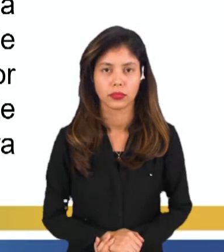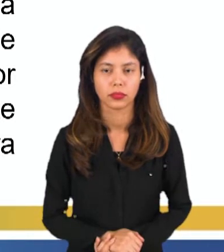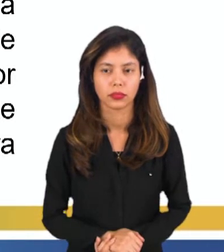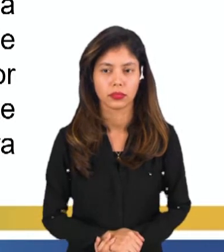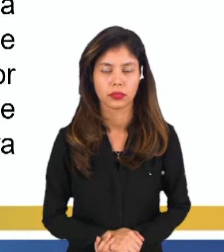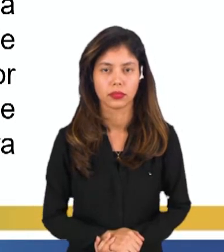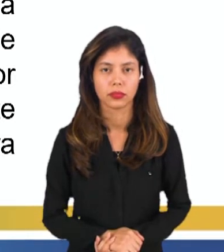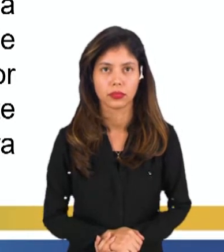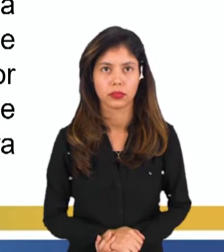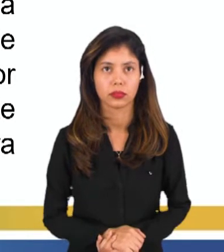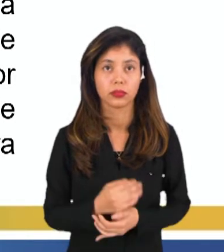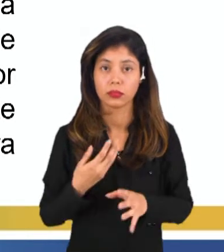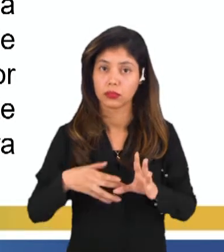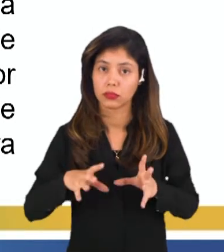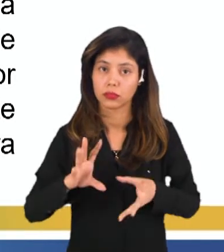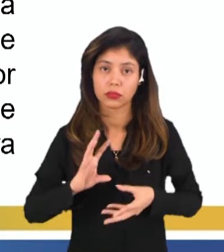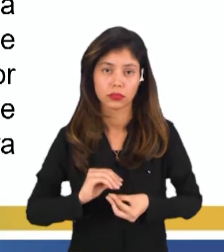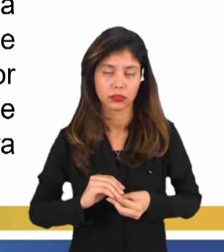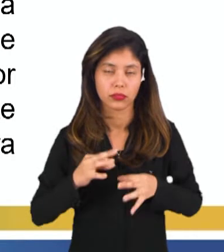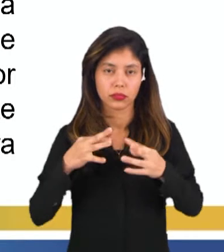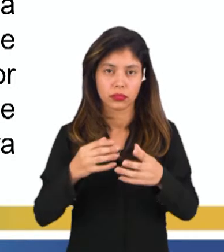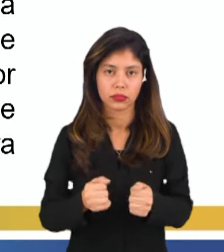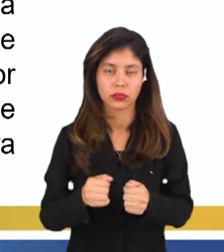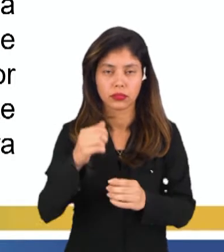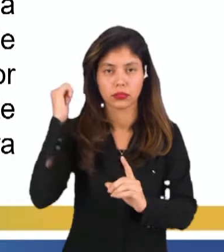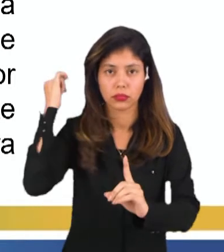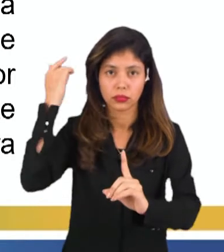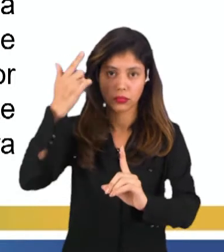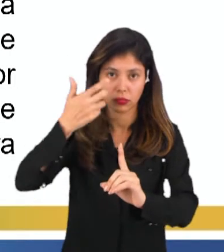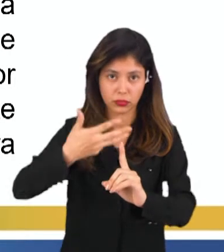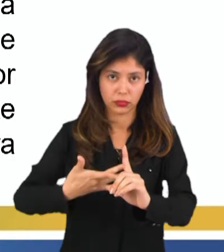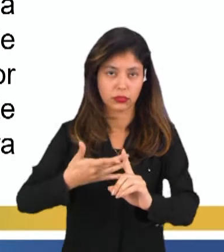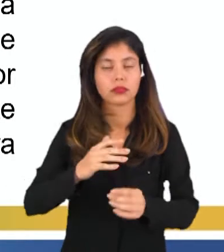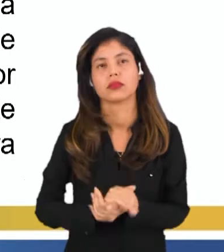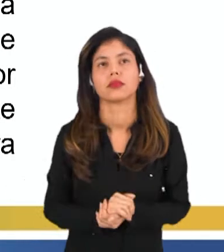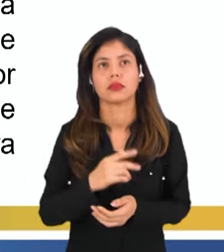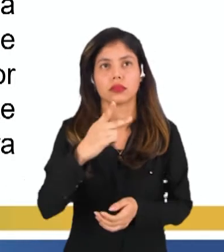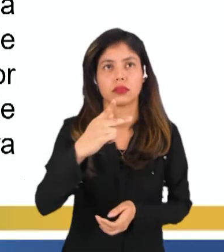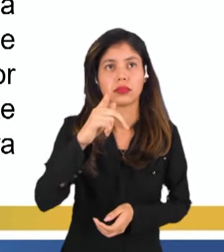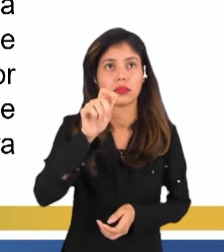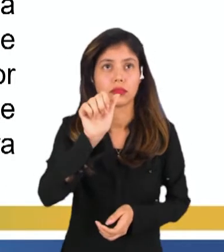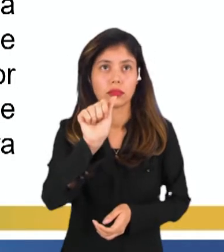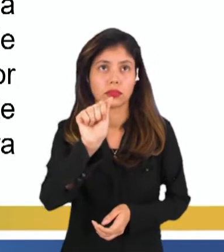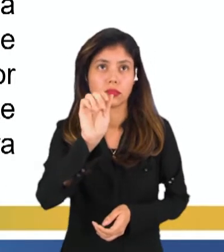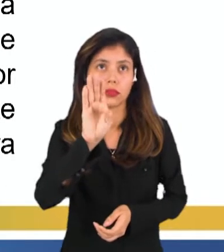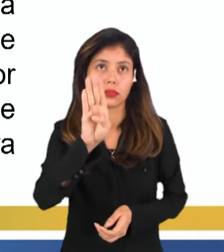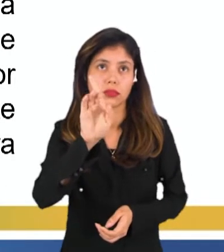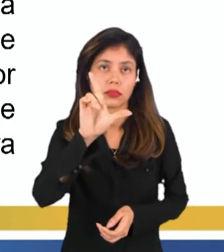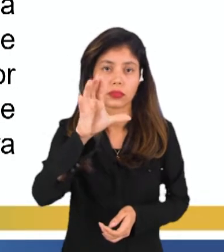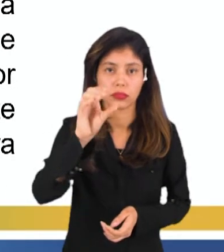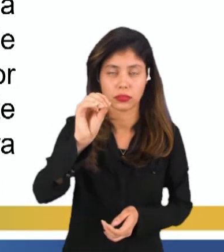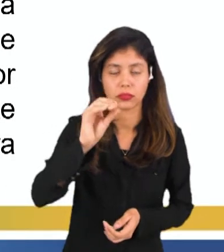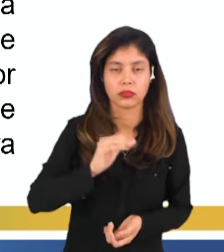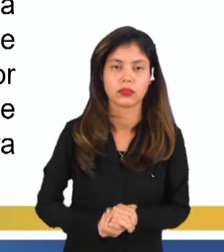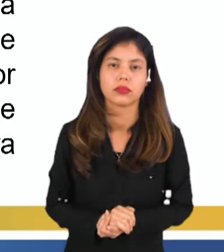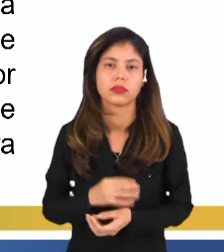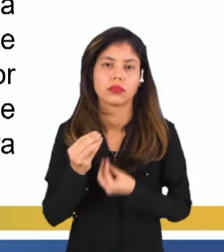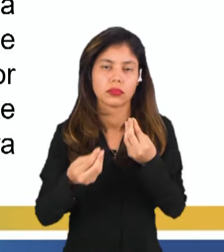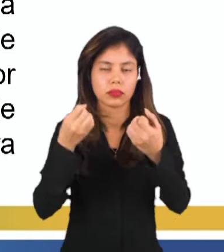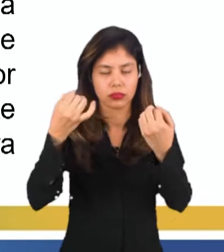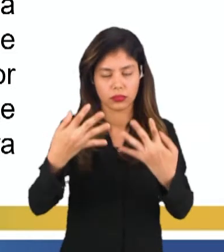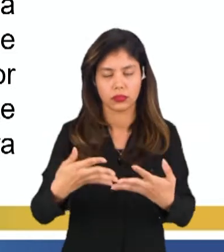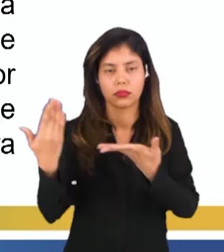nos tenemos un resumo de la biografía de Pablo Neruda, ¿tá? Como foi anteriormente citado,